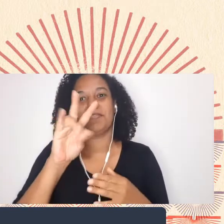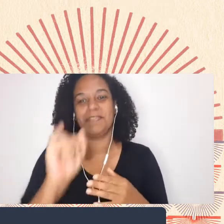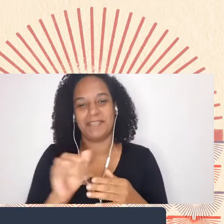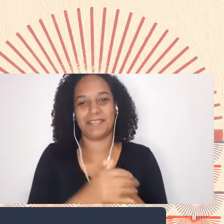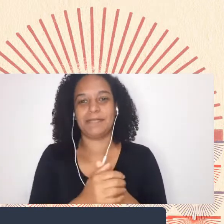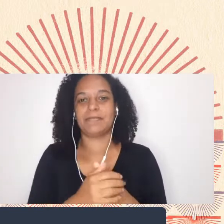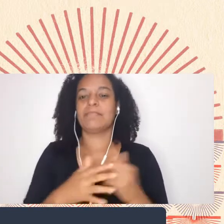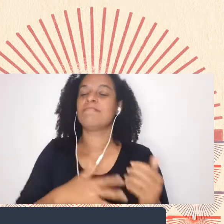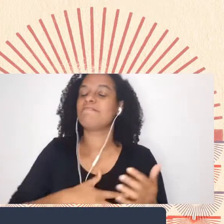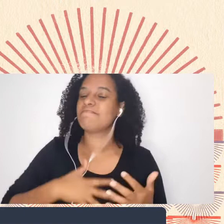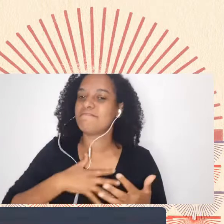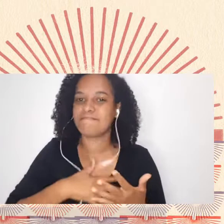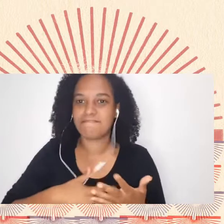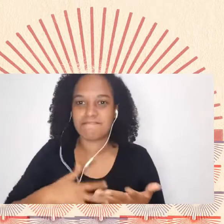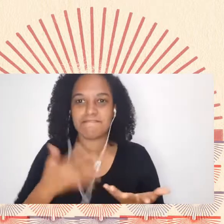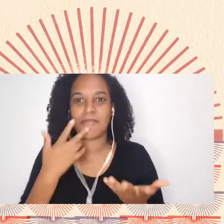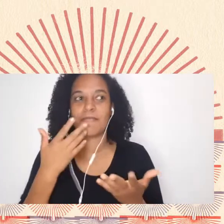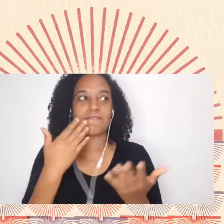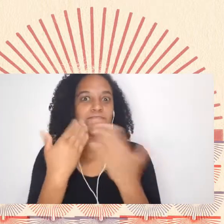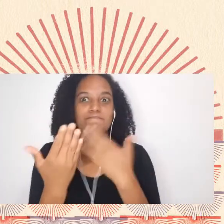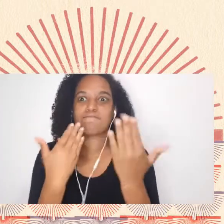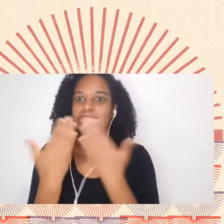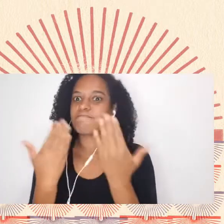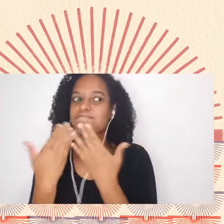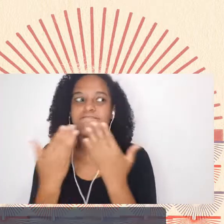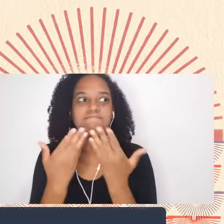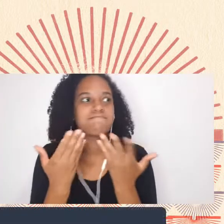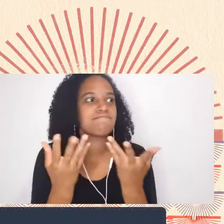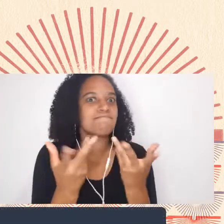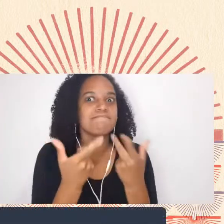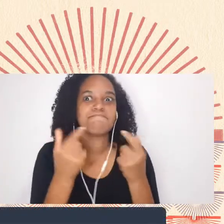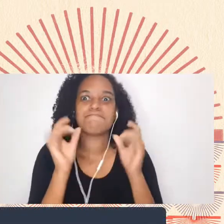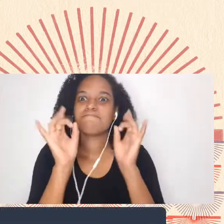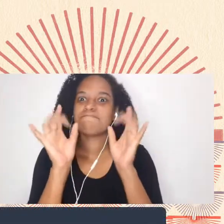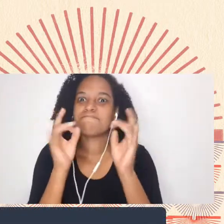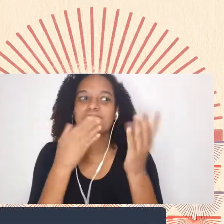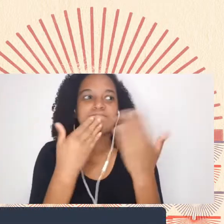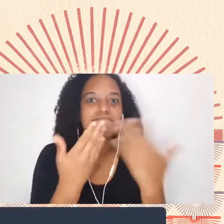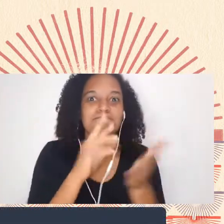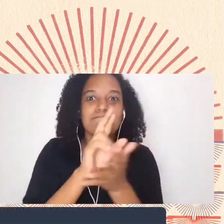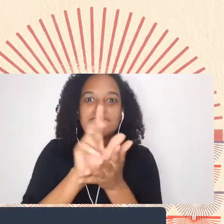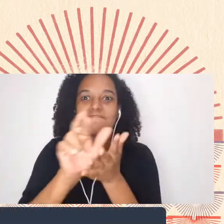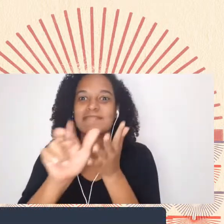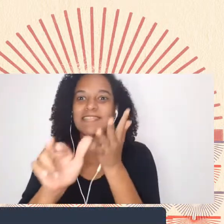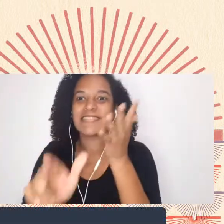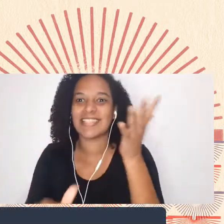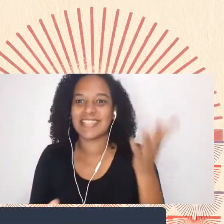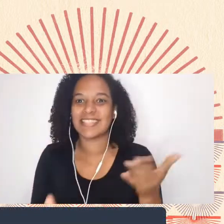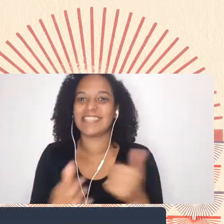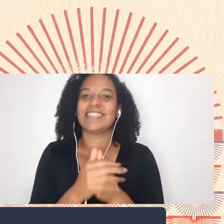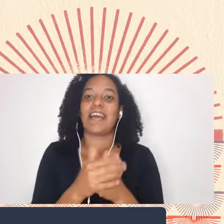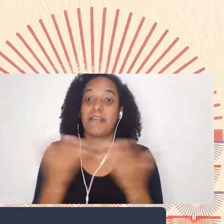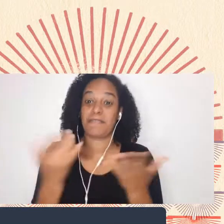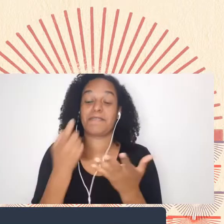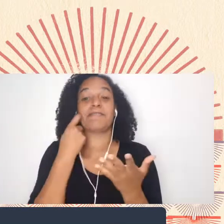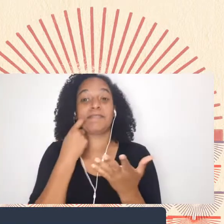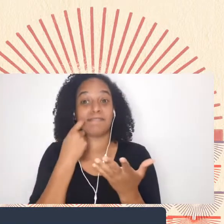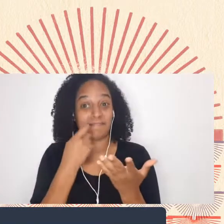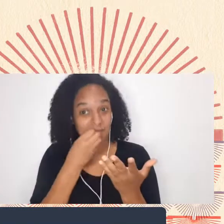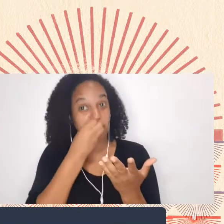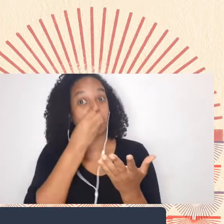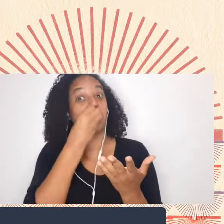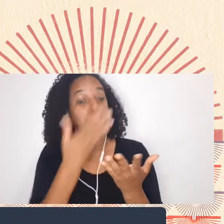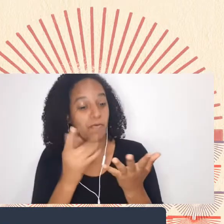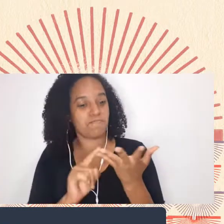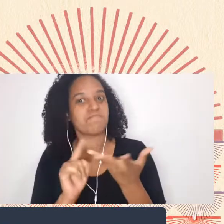prazer imenso. Foram conversas muito especiais até agora, e essa sexta-feira à noite promete